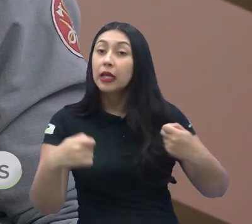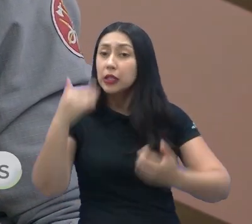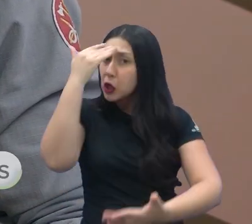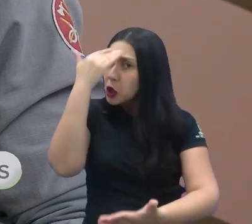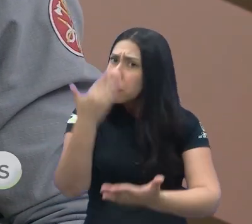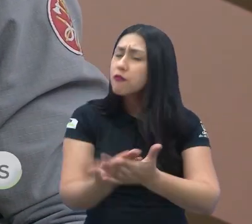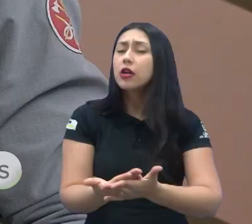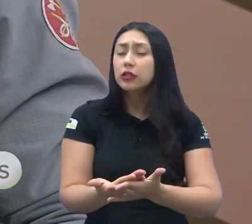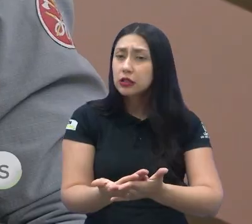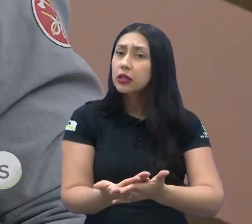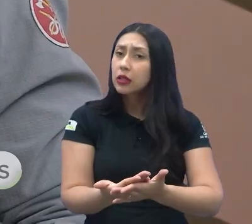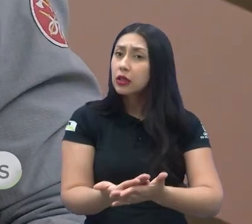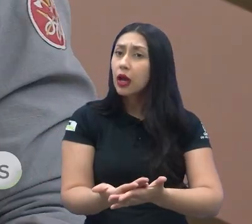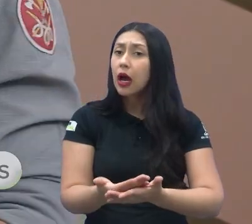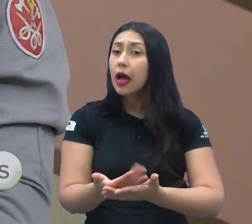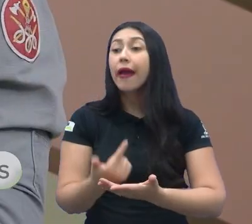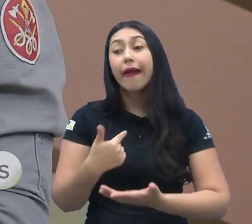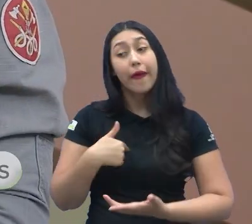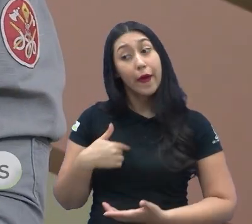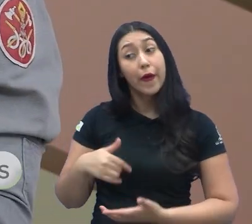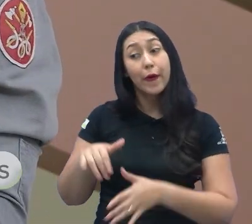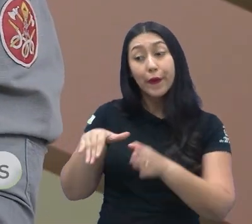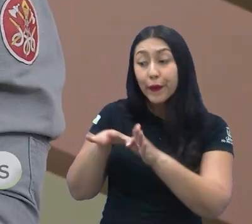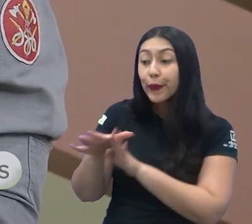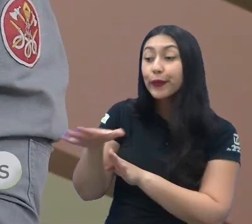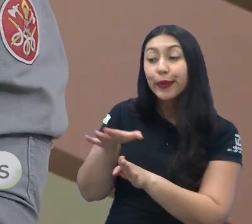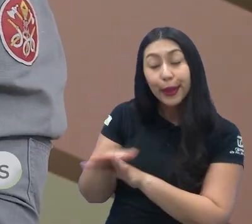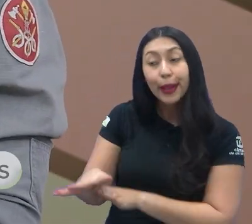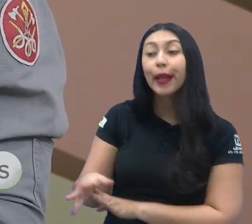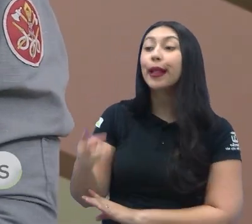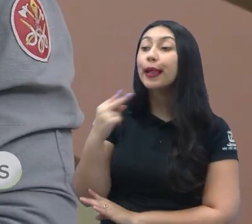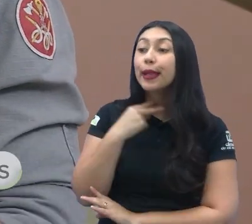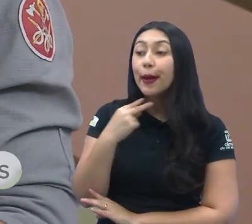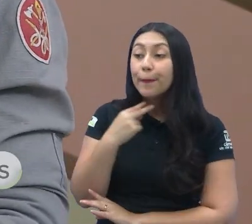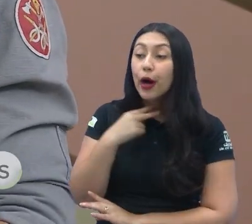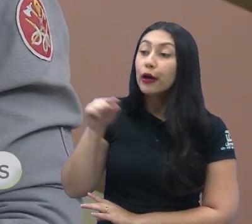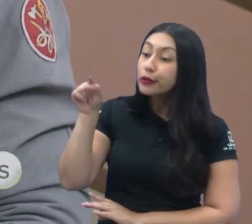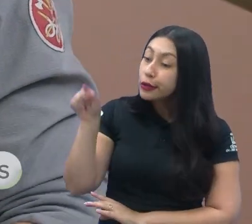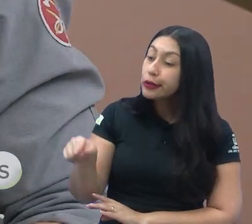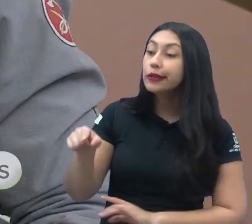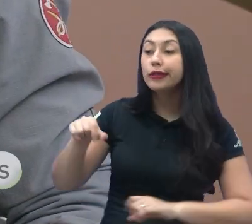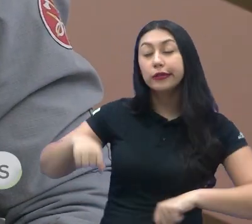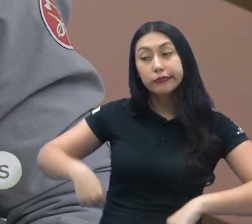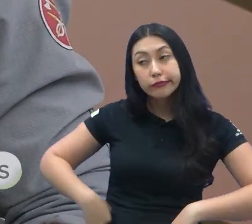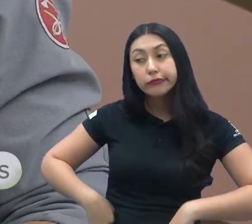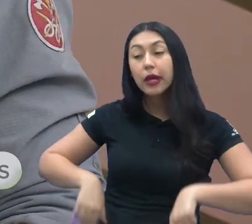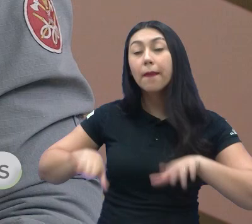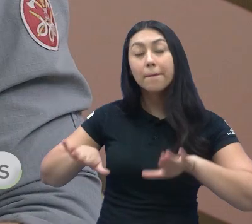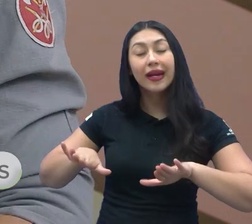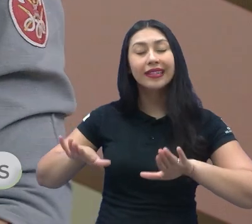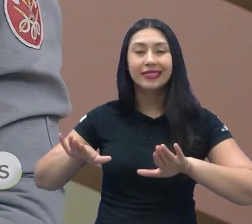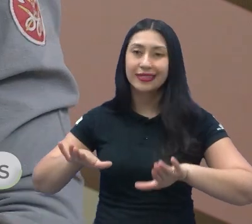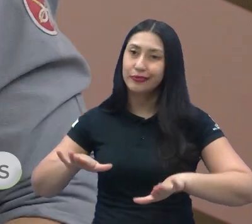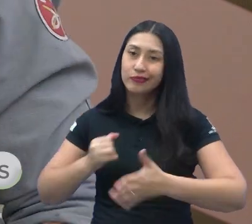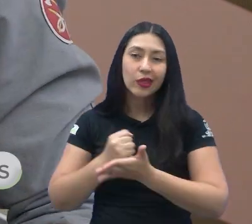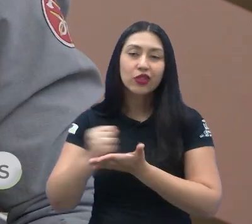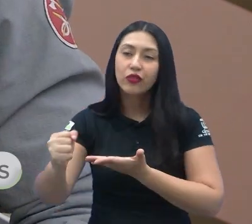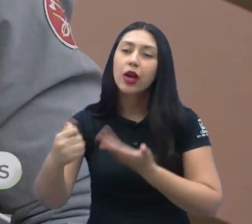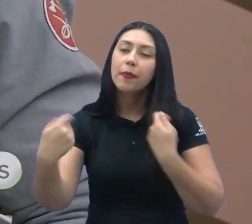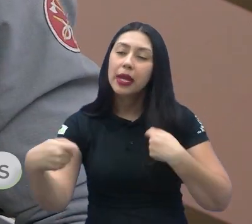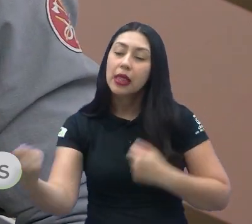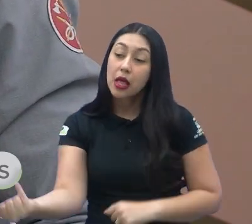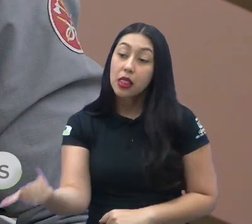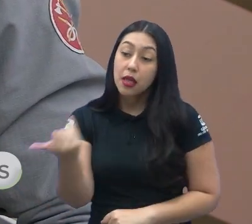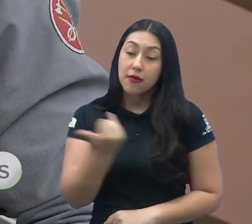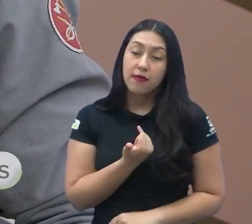que, falei para você não mexer com algo ali na cozinha, algum líquido, alguma coisa, mas se ela mexeu, que ela conte e fale, vai